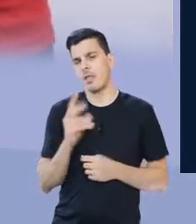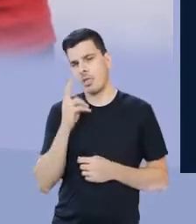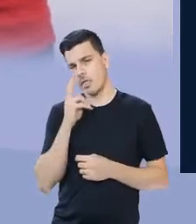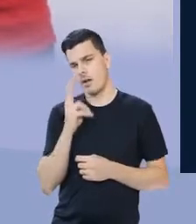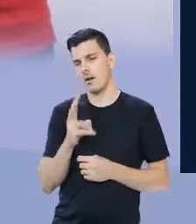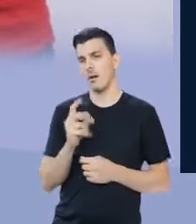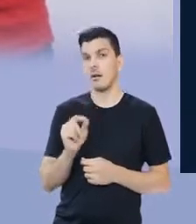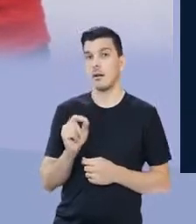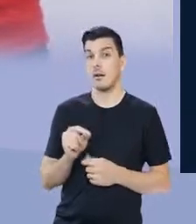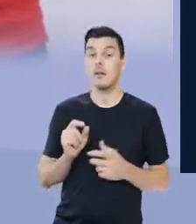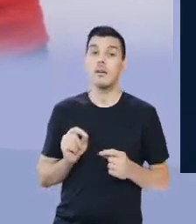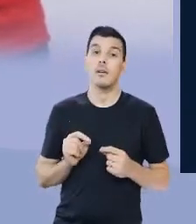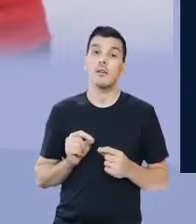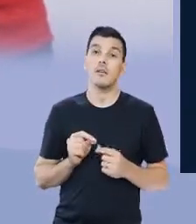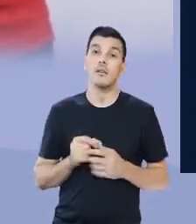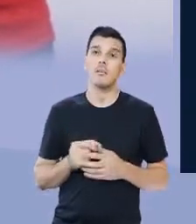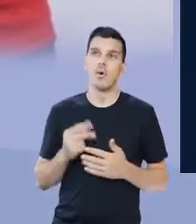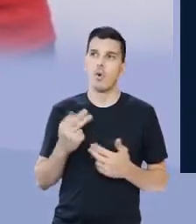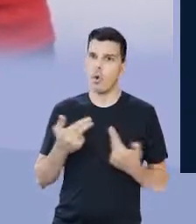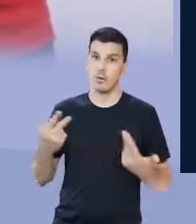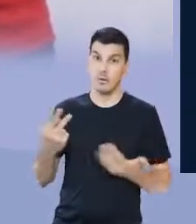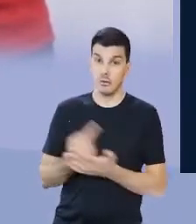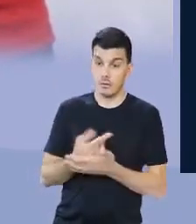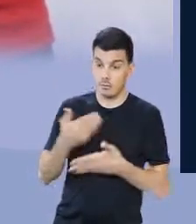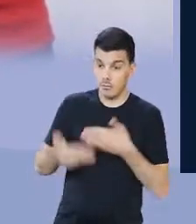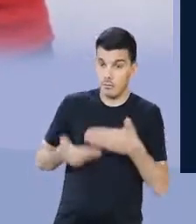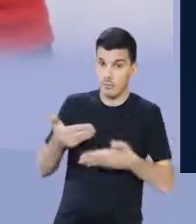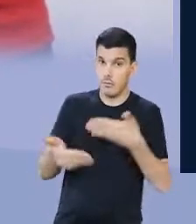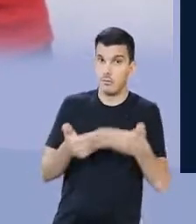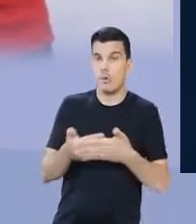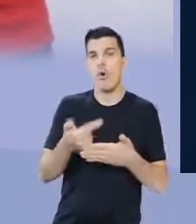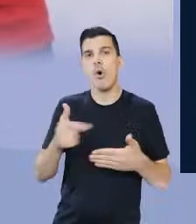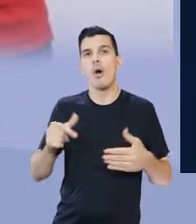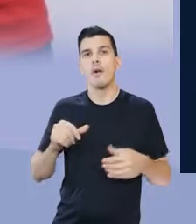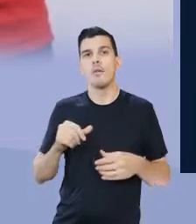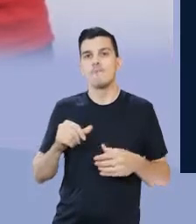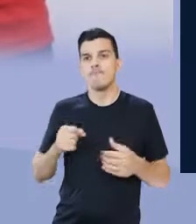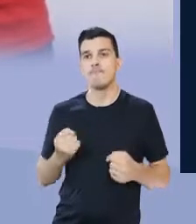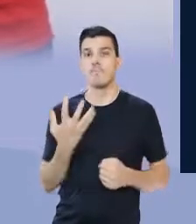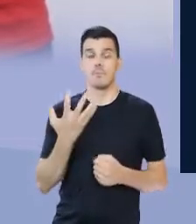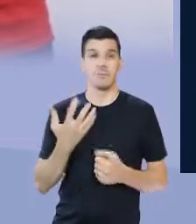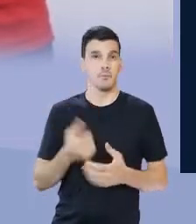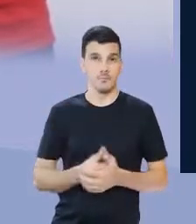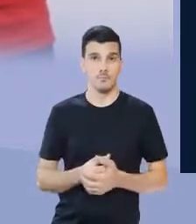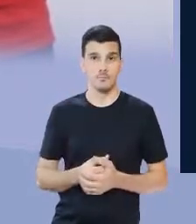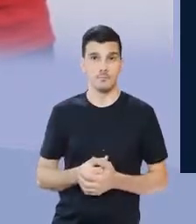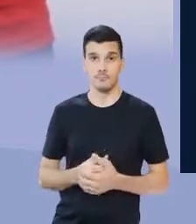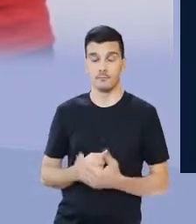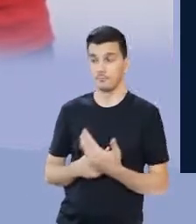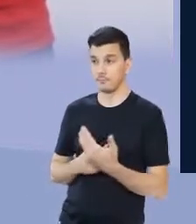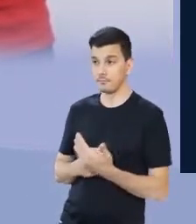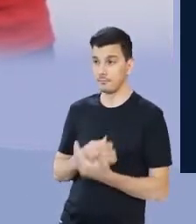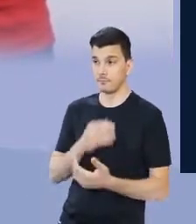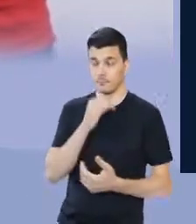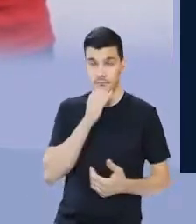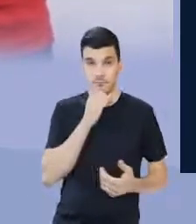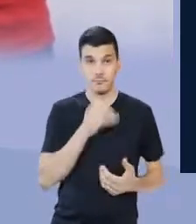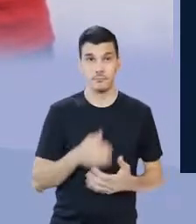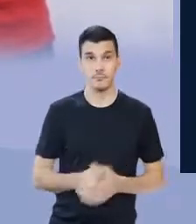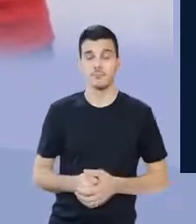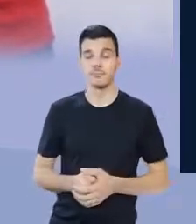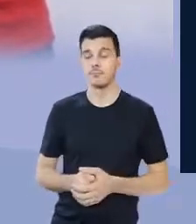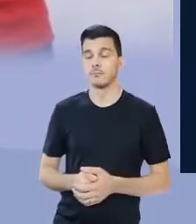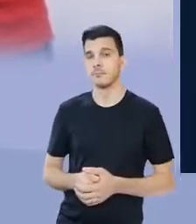parece que uma coisa estava em andamento e uma outra coisa foi súbita. No caso, when she, quando